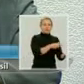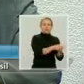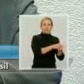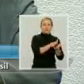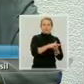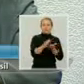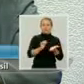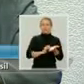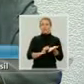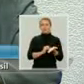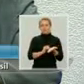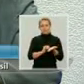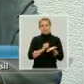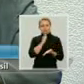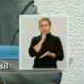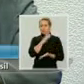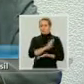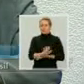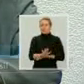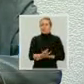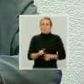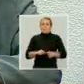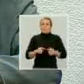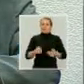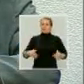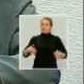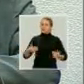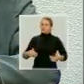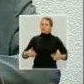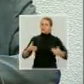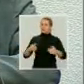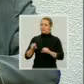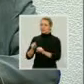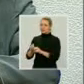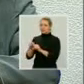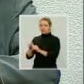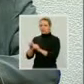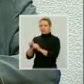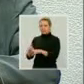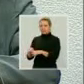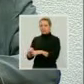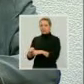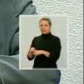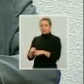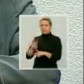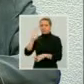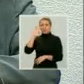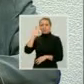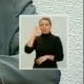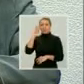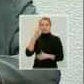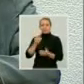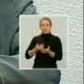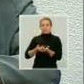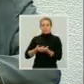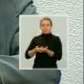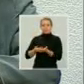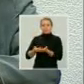O Ministério da Educação, ele resolve, a partir